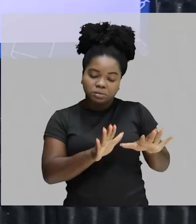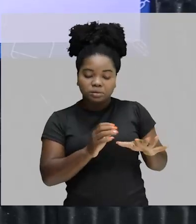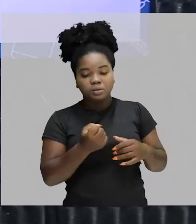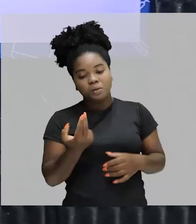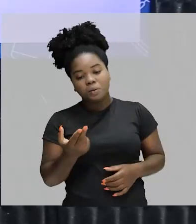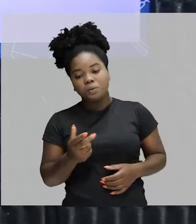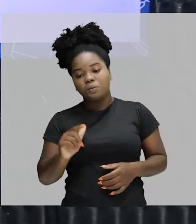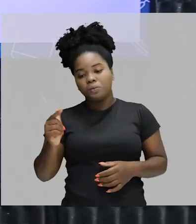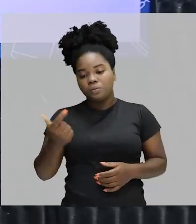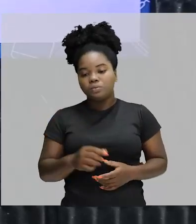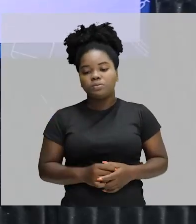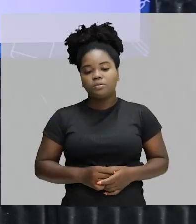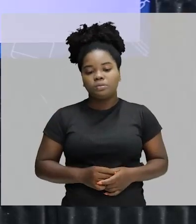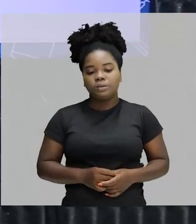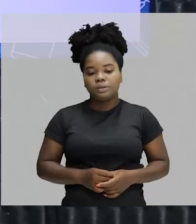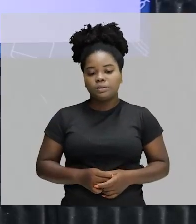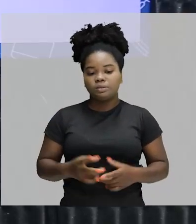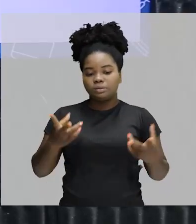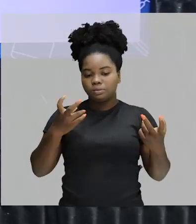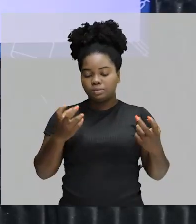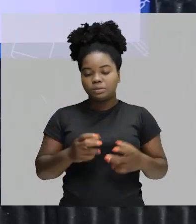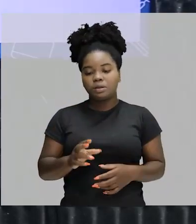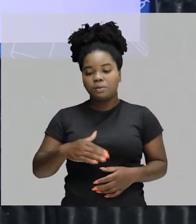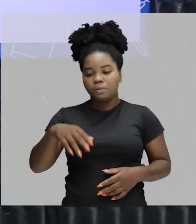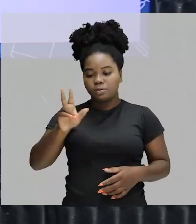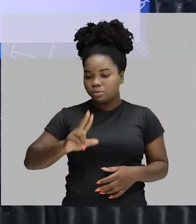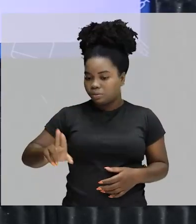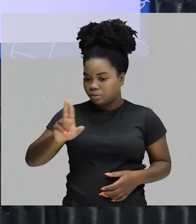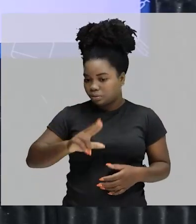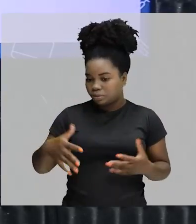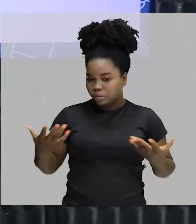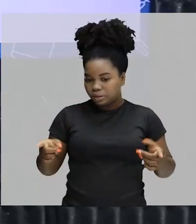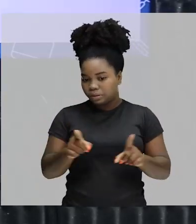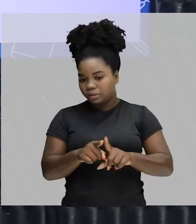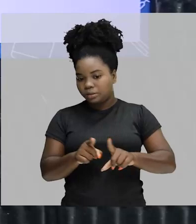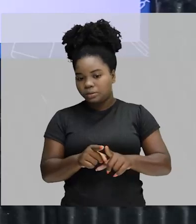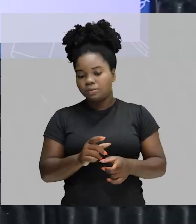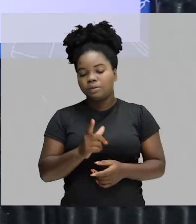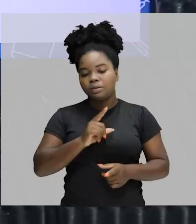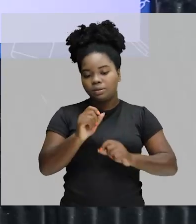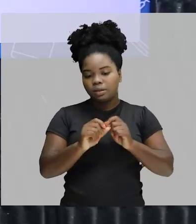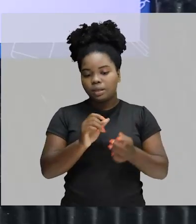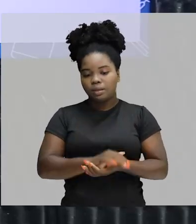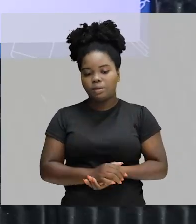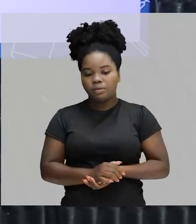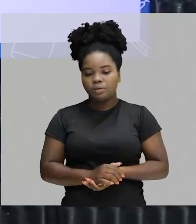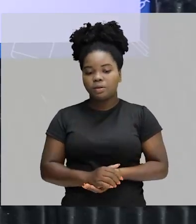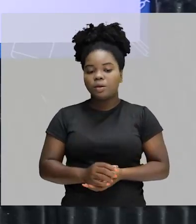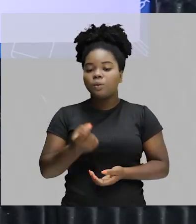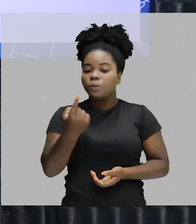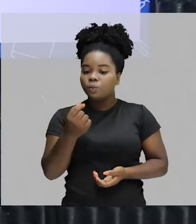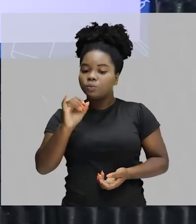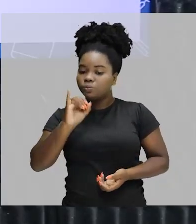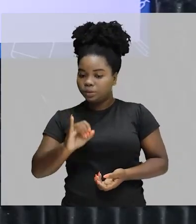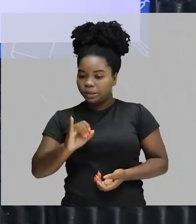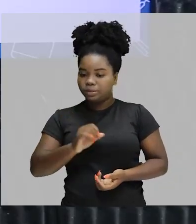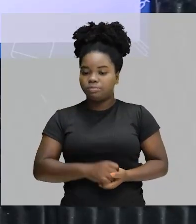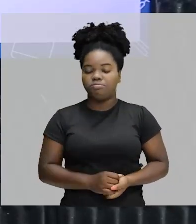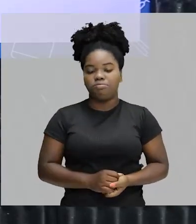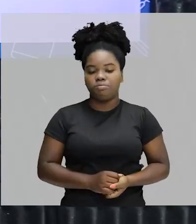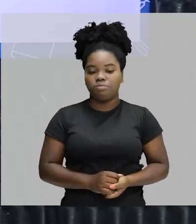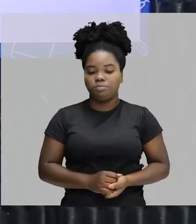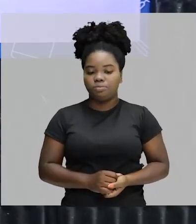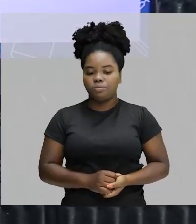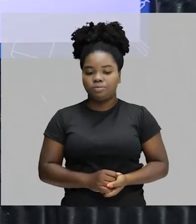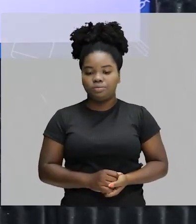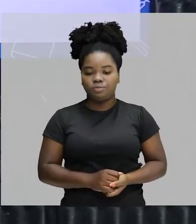vocês vão ver que é mais convencional, é mais utilizado dessa forma. A gente fazendo apenas com um i, né? Fica mais sendo